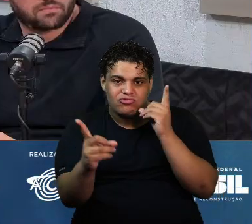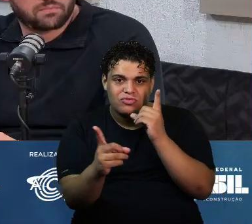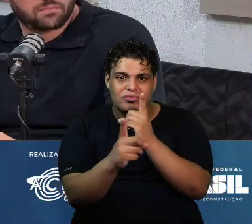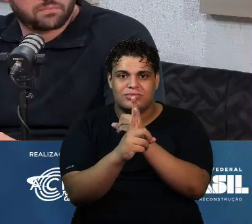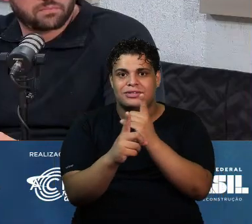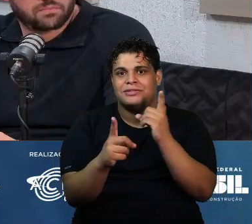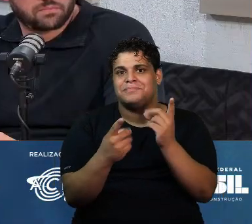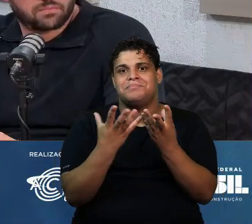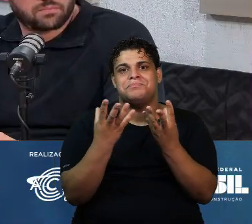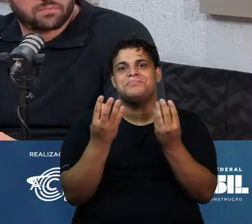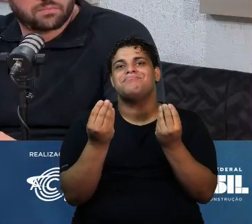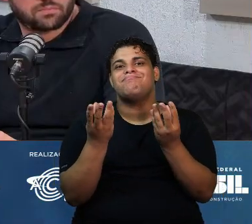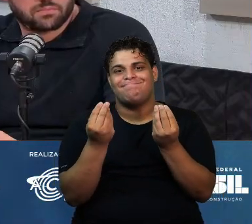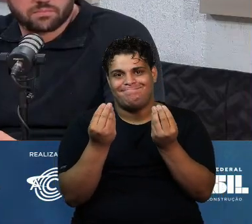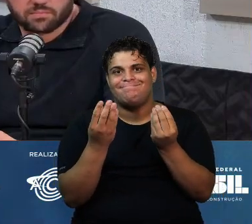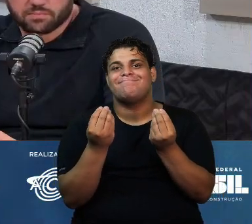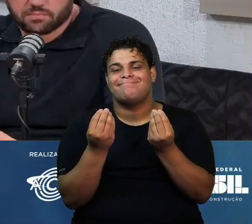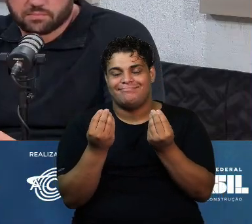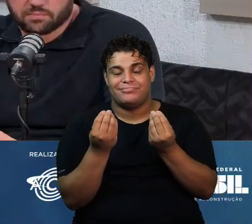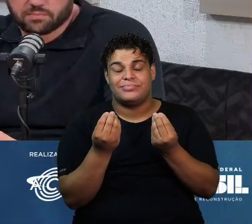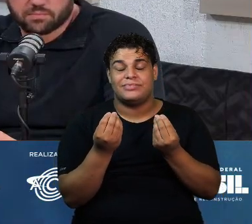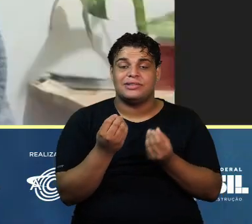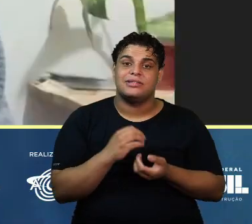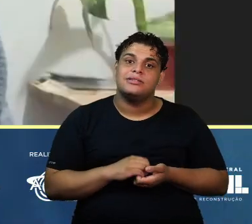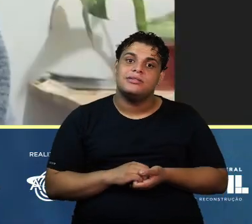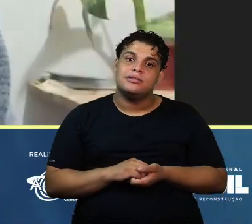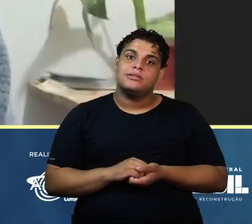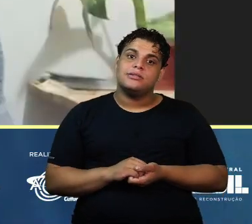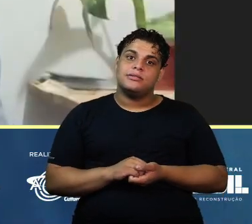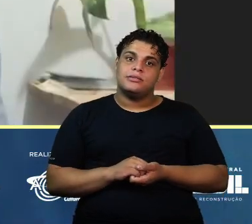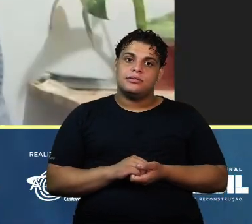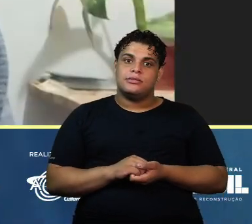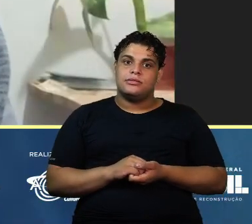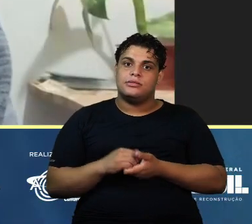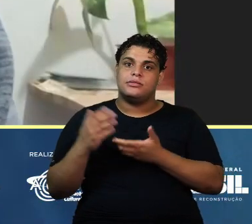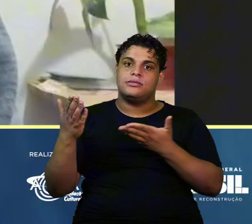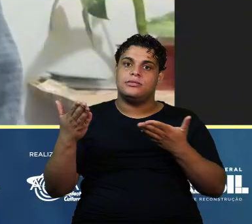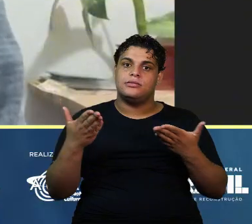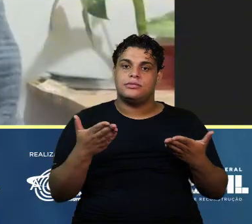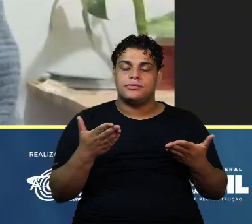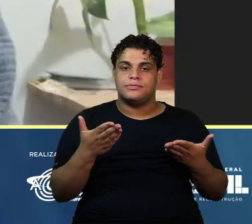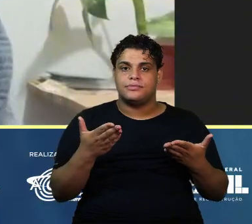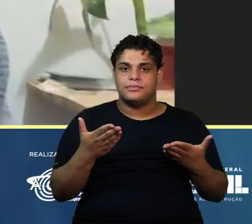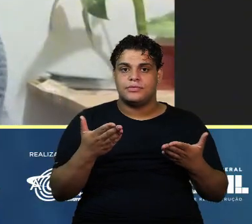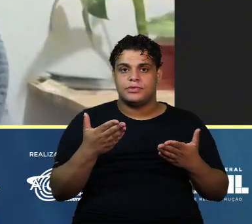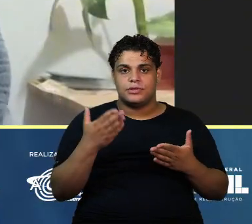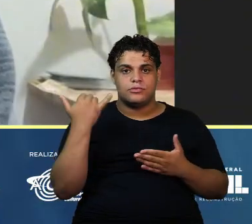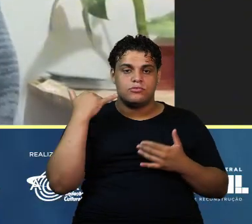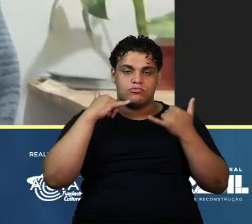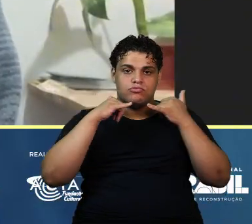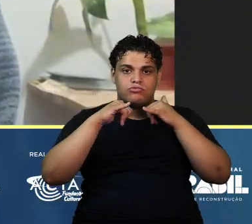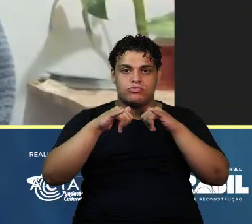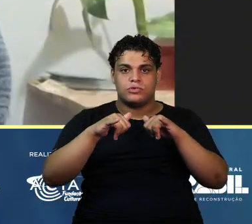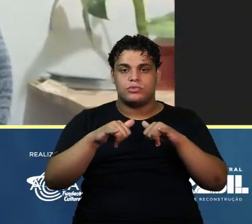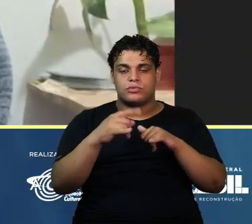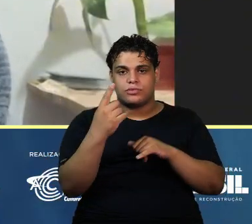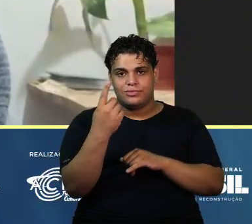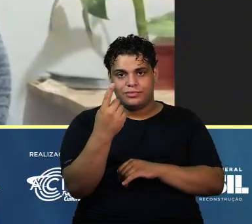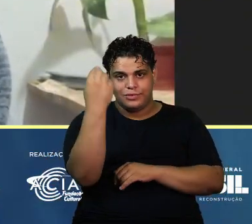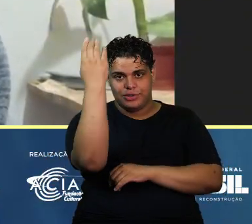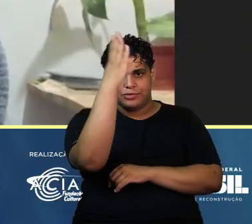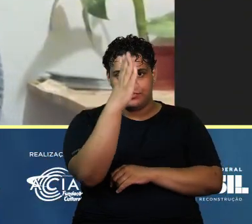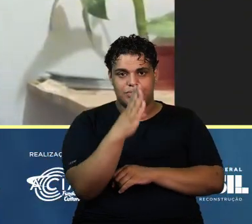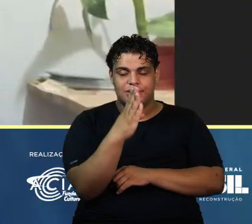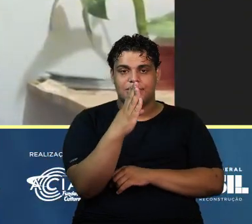significativa. E isso acaba trazendo alguns dados para a gente, né? O primeiro deles é que no